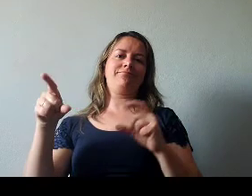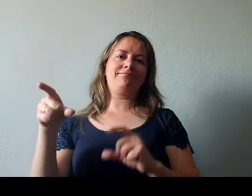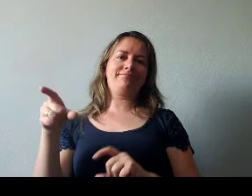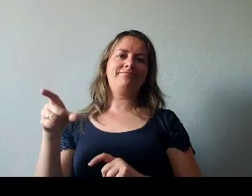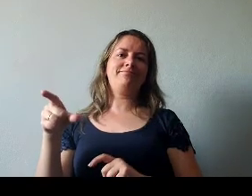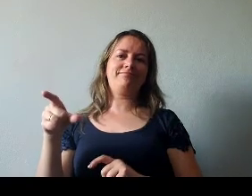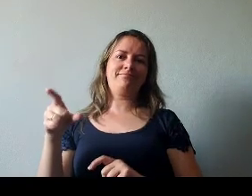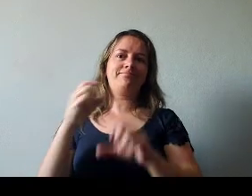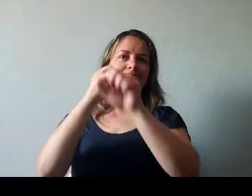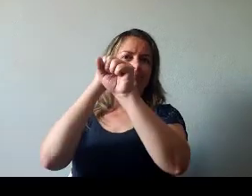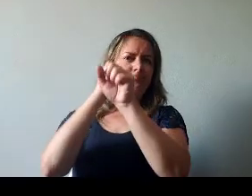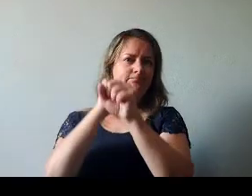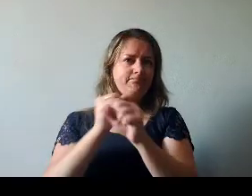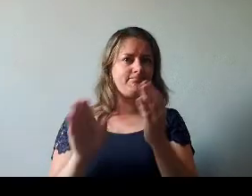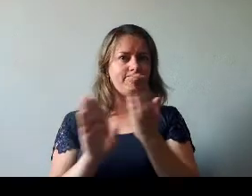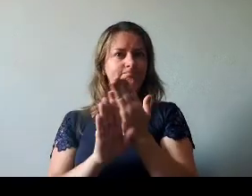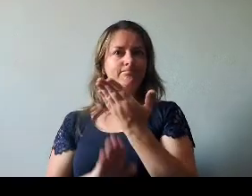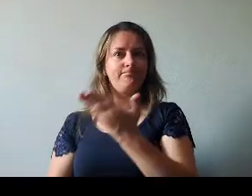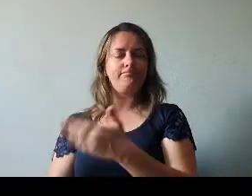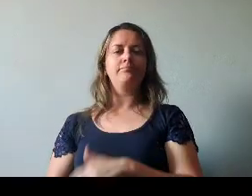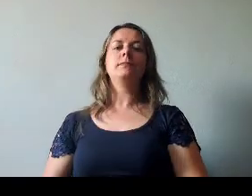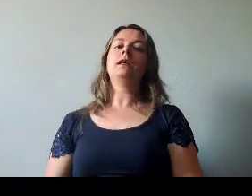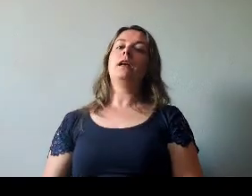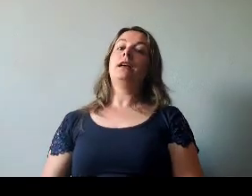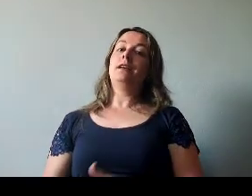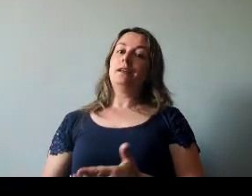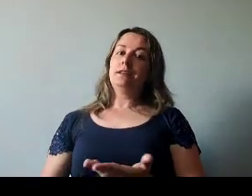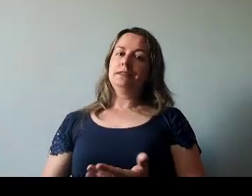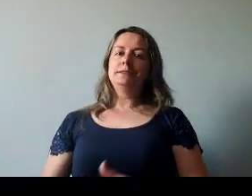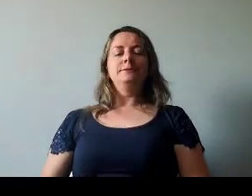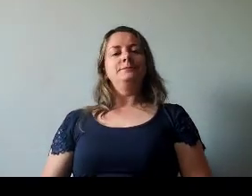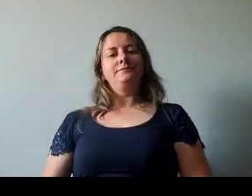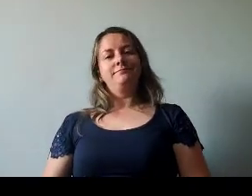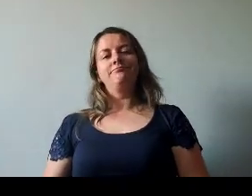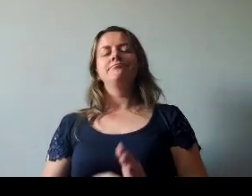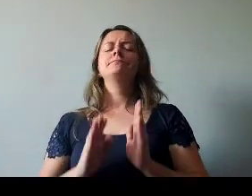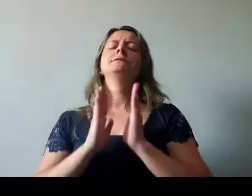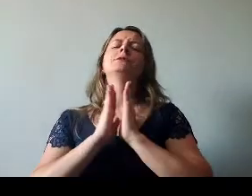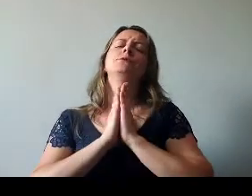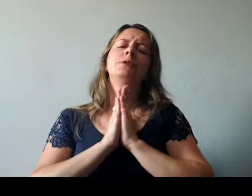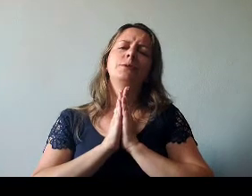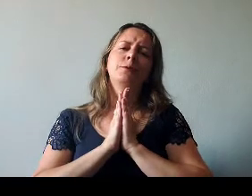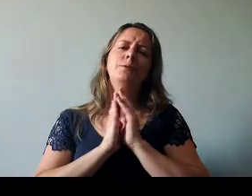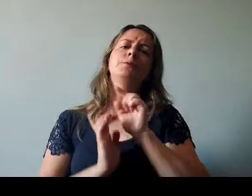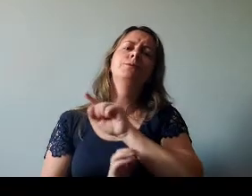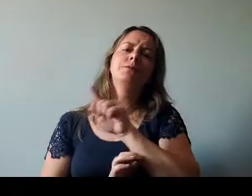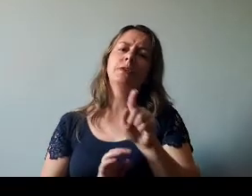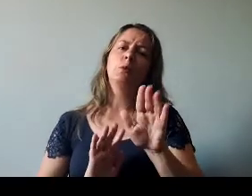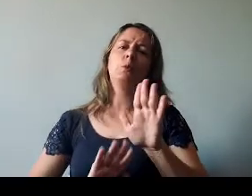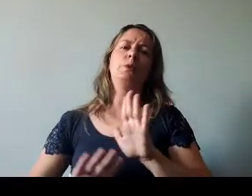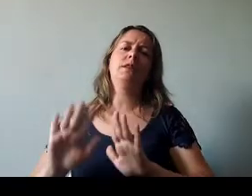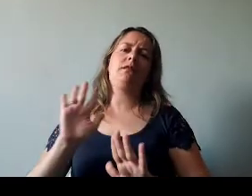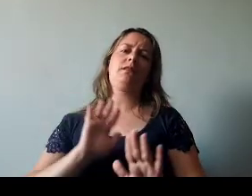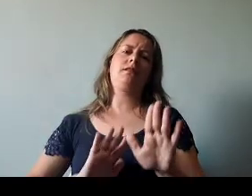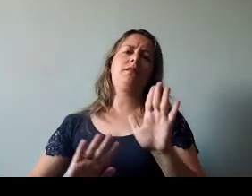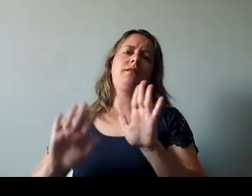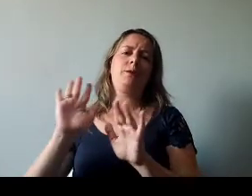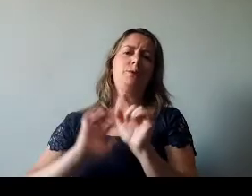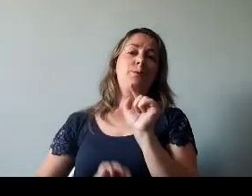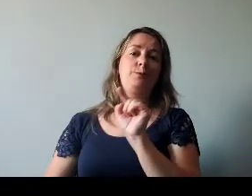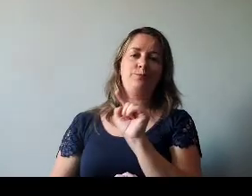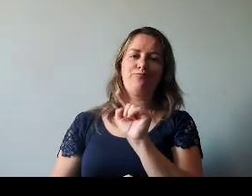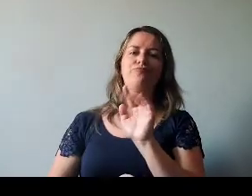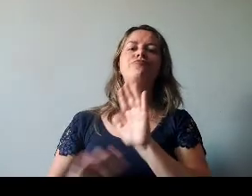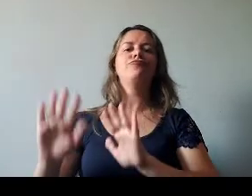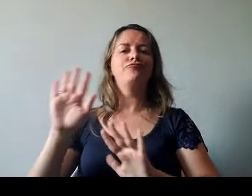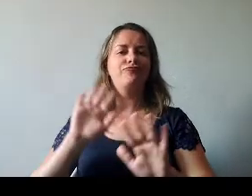E aí, pessoal, por favor, cuidado com isso, tá? Porque tem